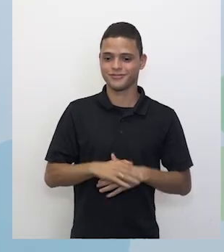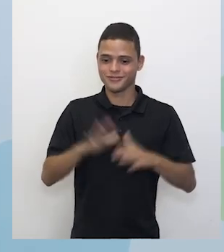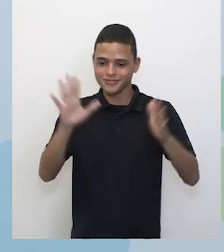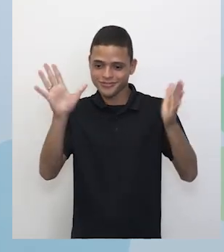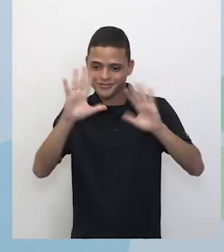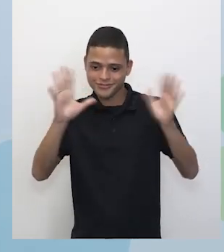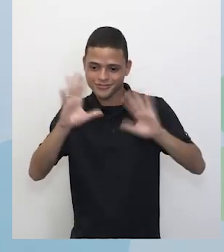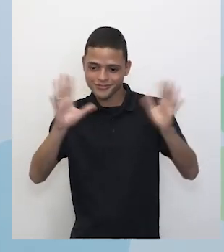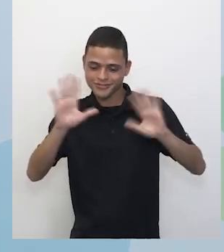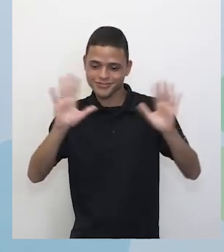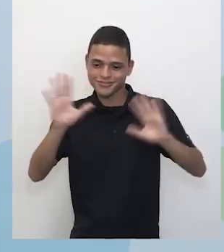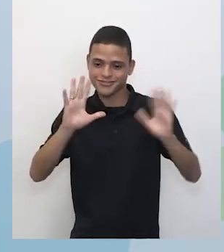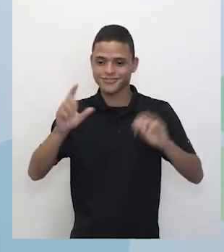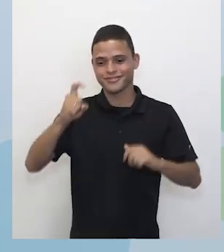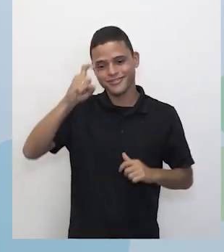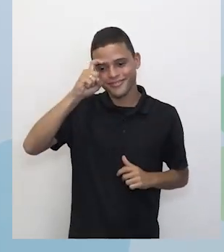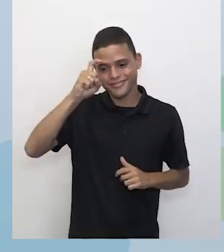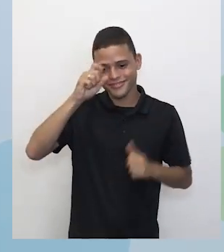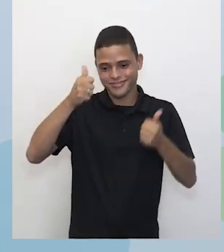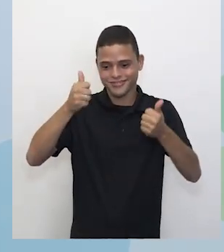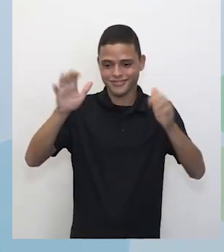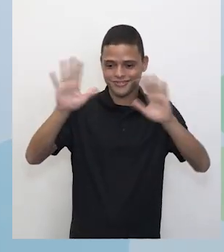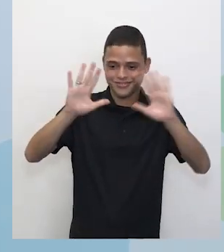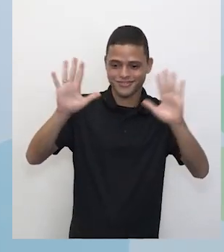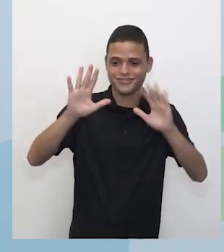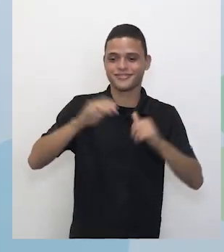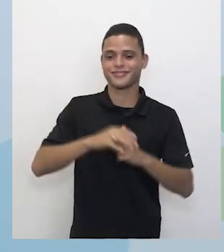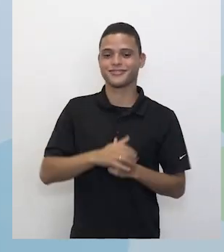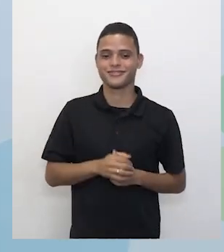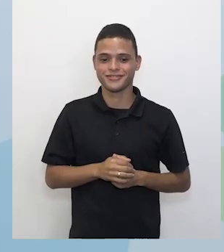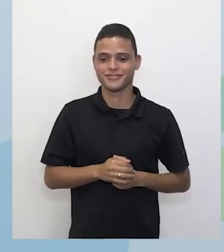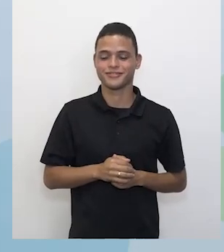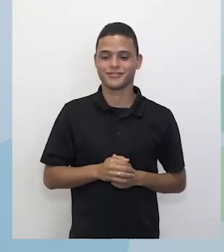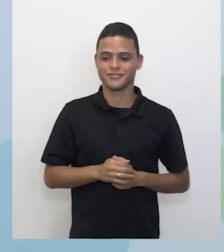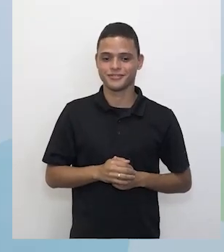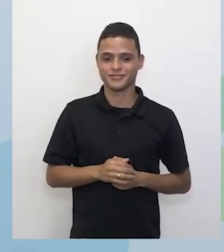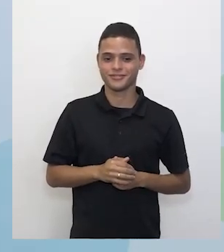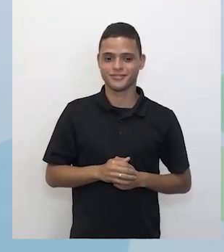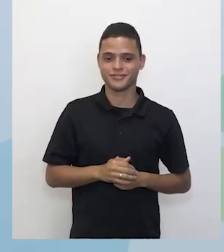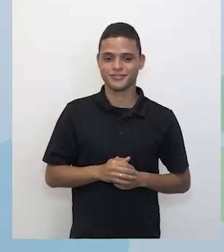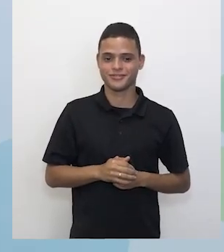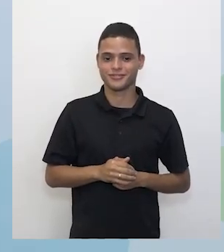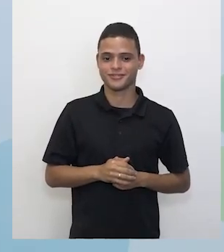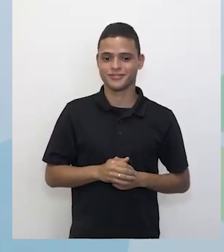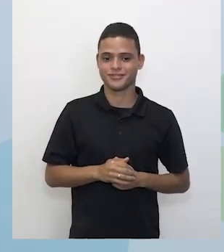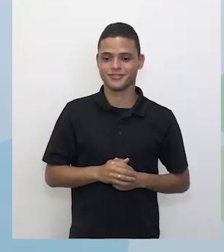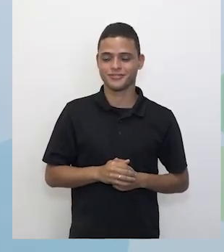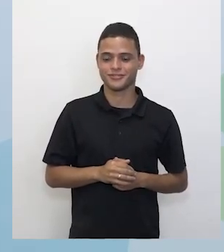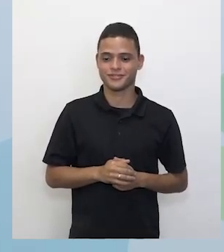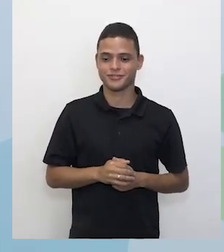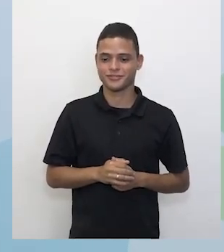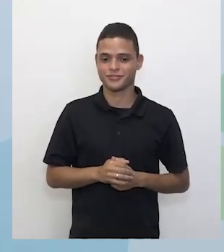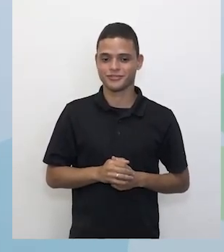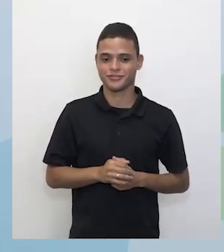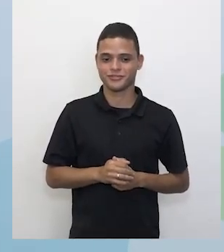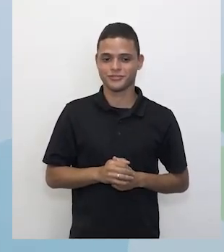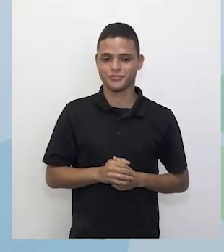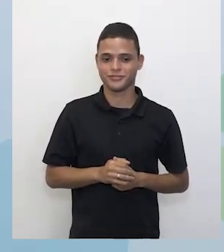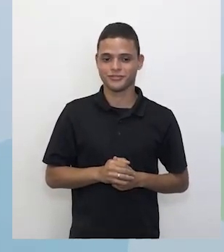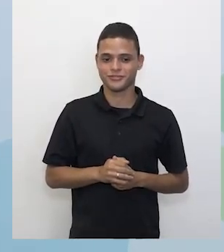muito carinho. Oi, Matheus. As palavras-chave, então, do nosso encontro de hoje